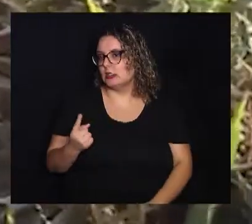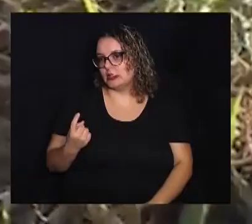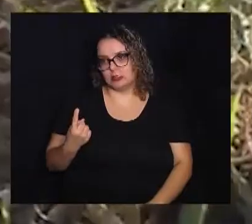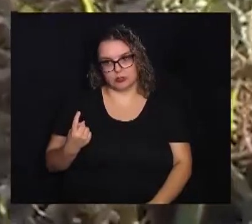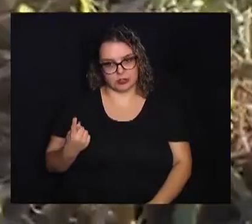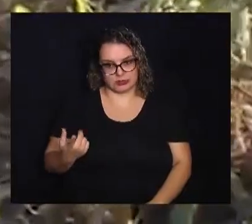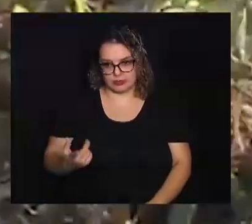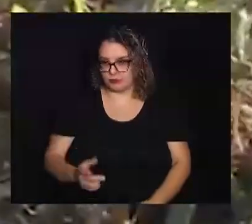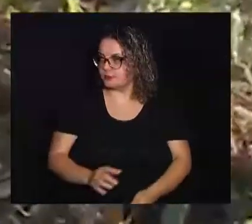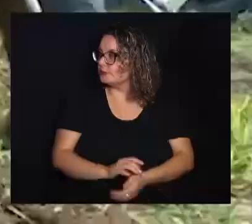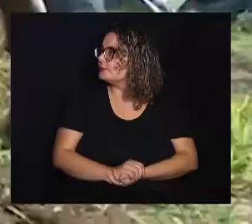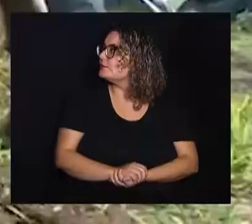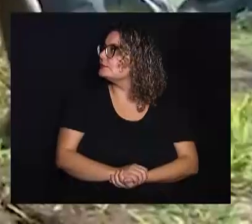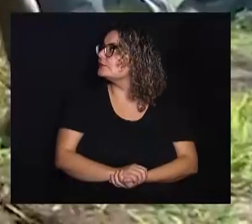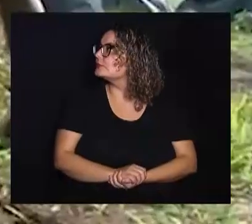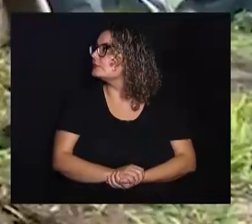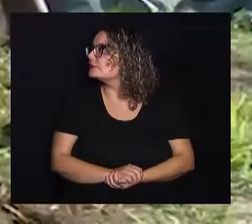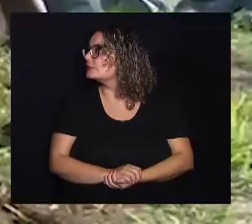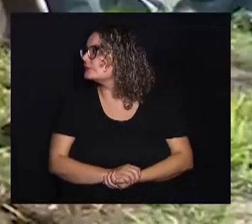individual.